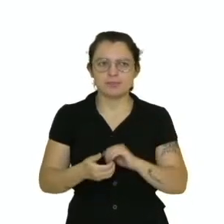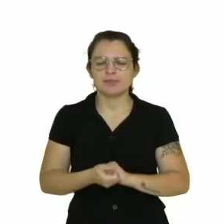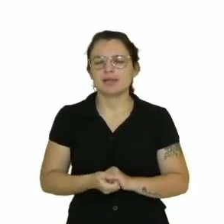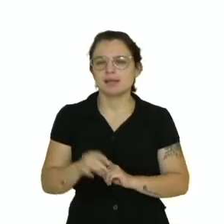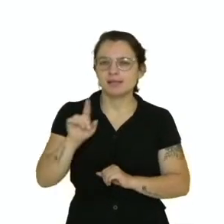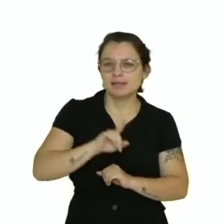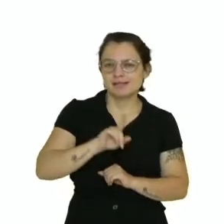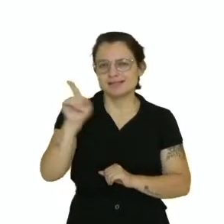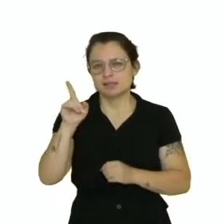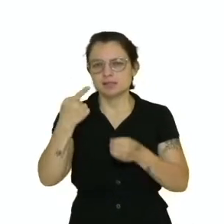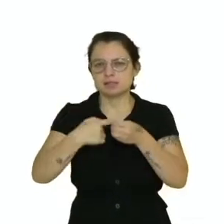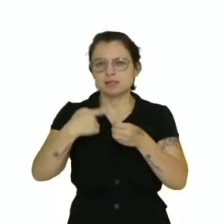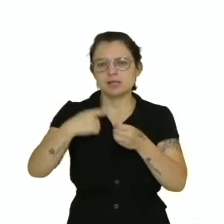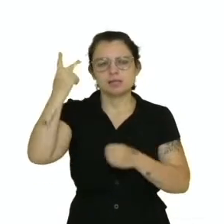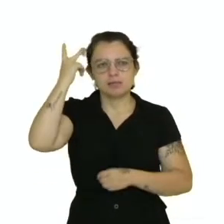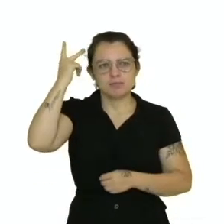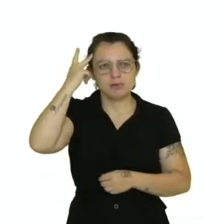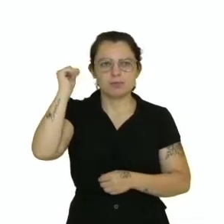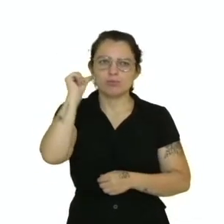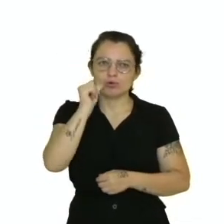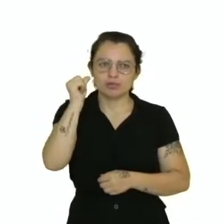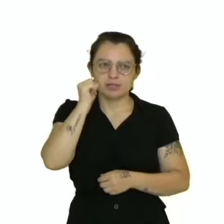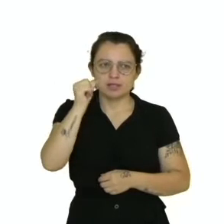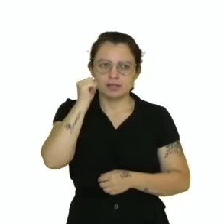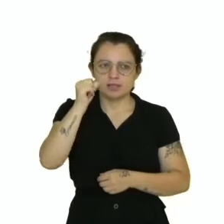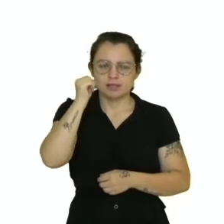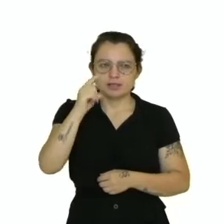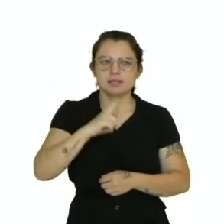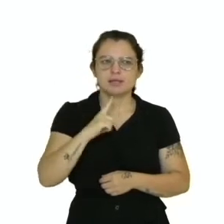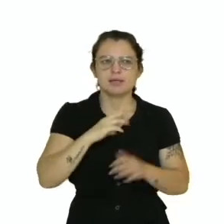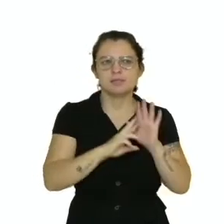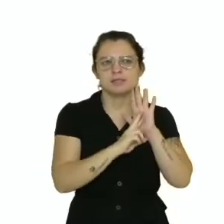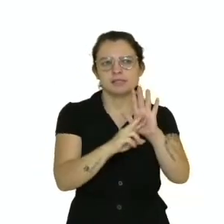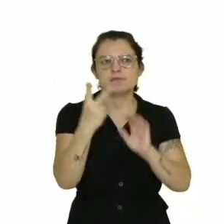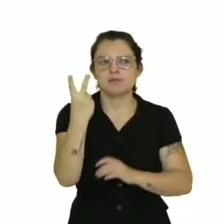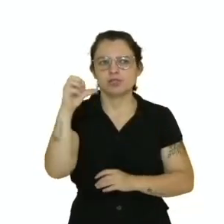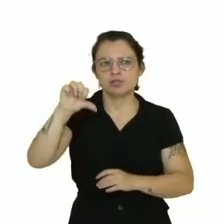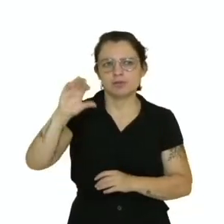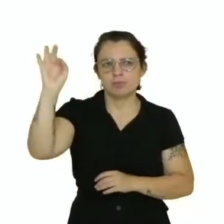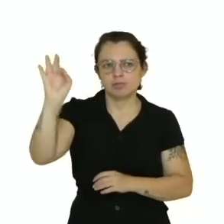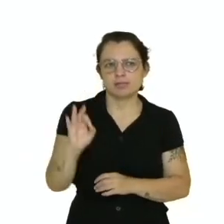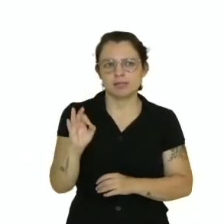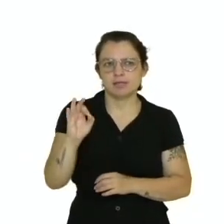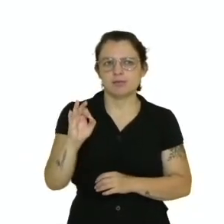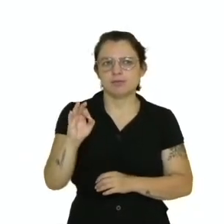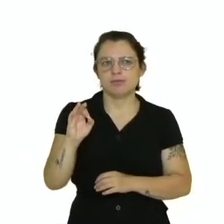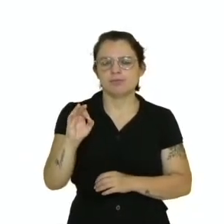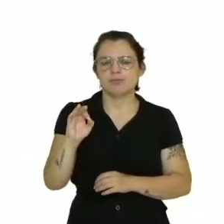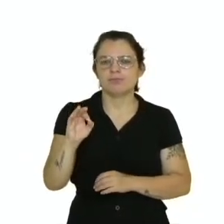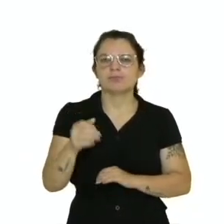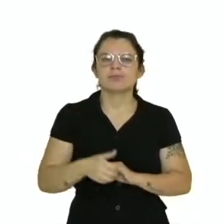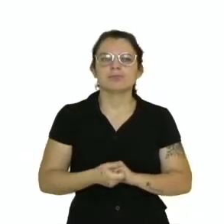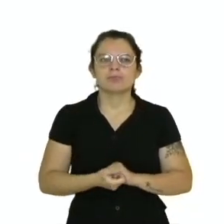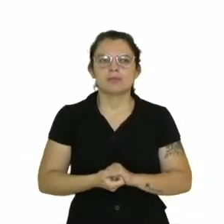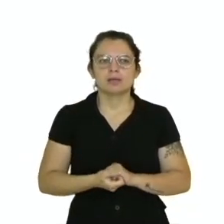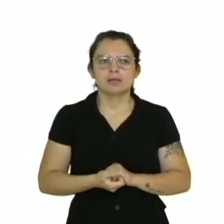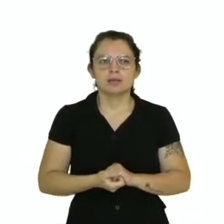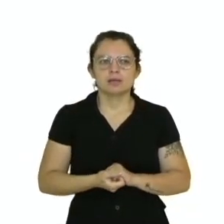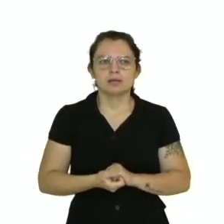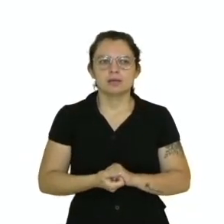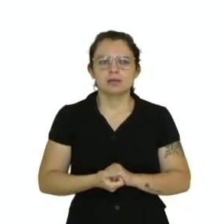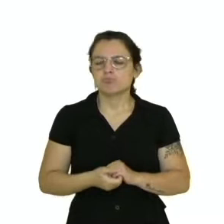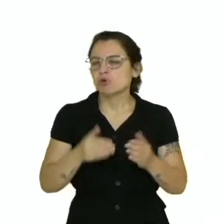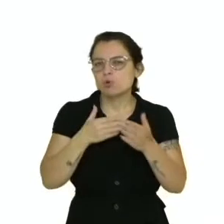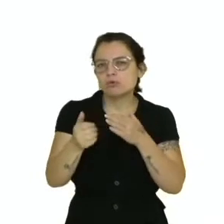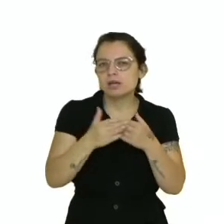município de São Paulo, as mulheres representavam 29% do total de trabalhadores empregados em todos os ramos